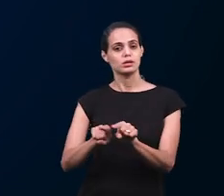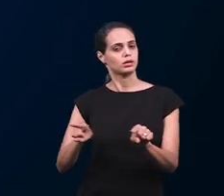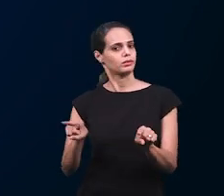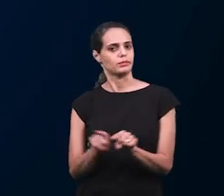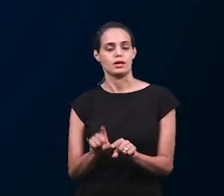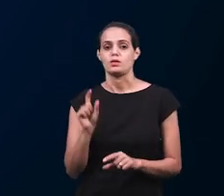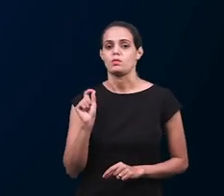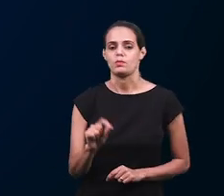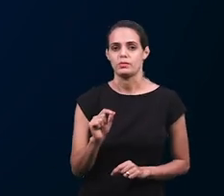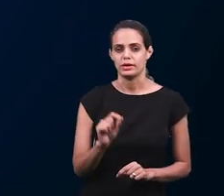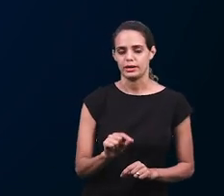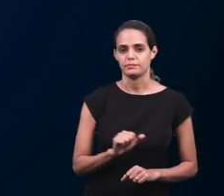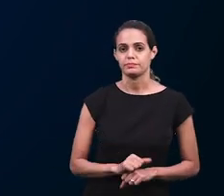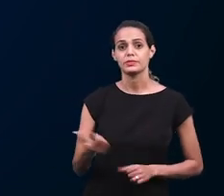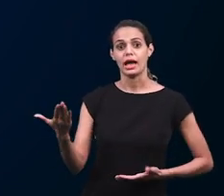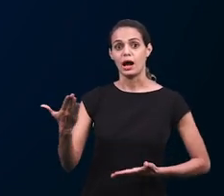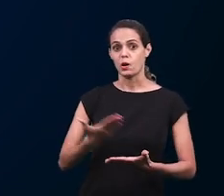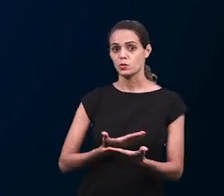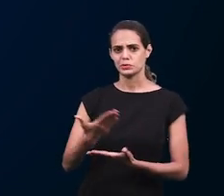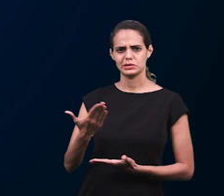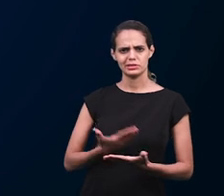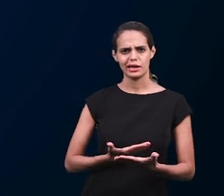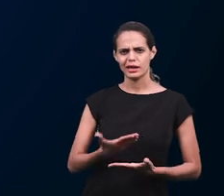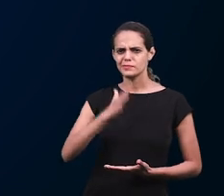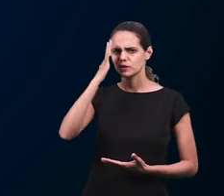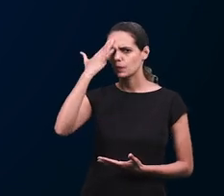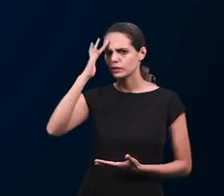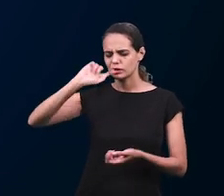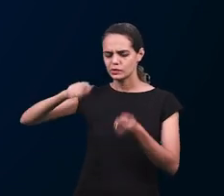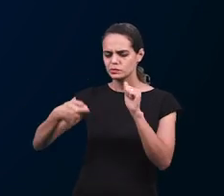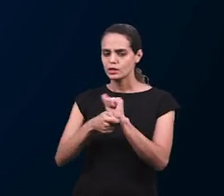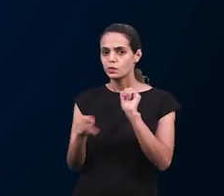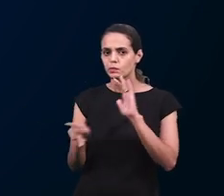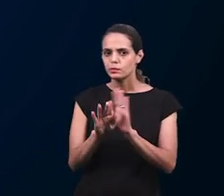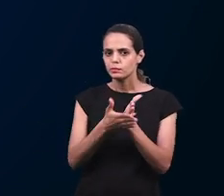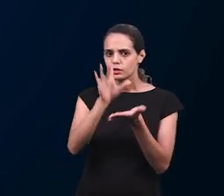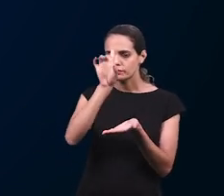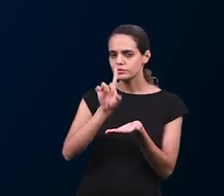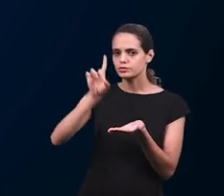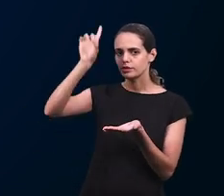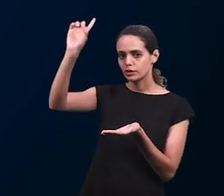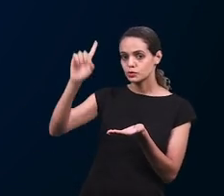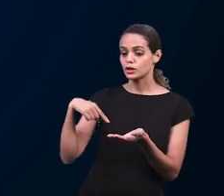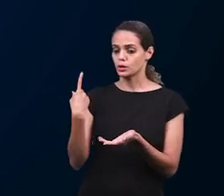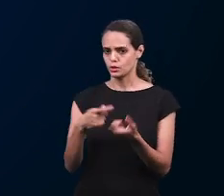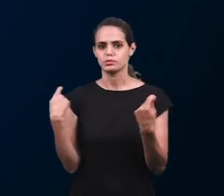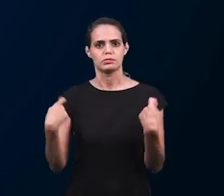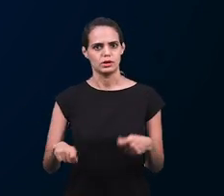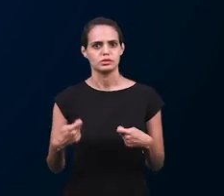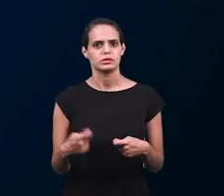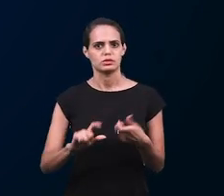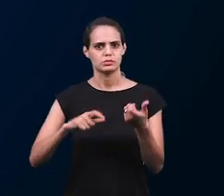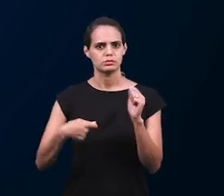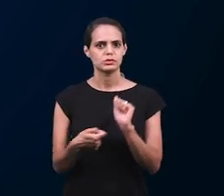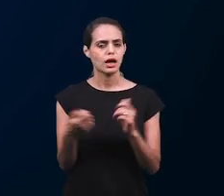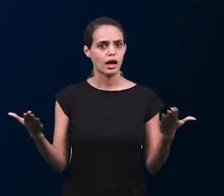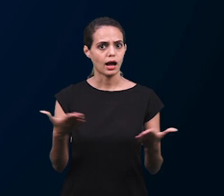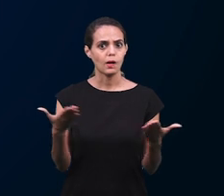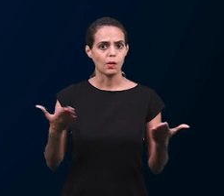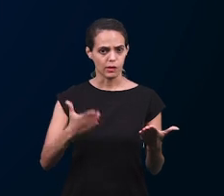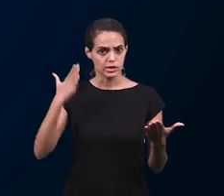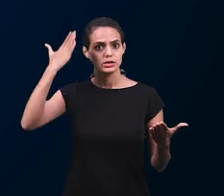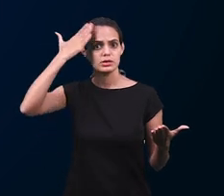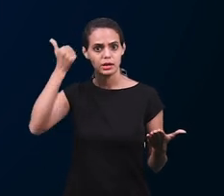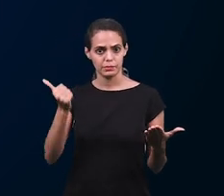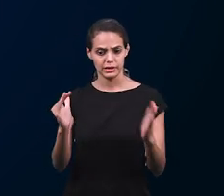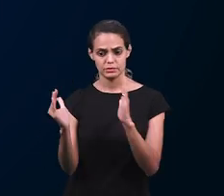se descortine diante dos servos as revelações dos mistérios ocultos da palavra, que são necessários nesta